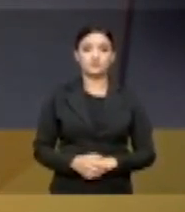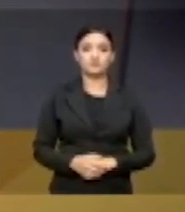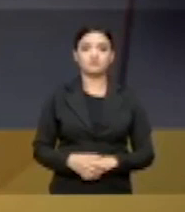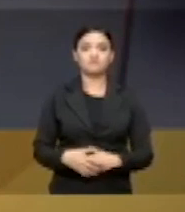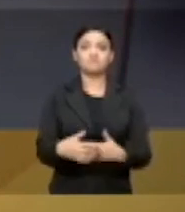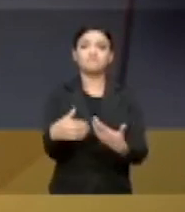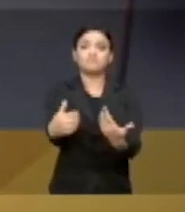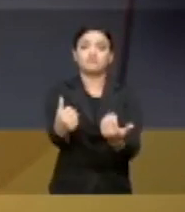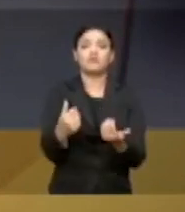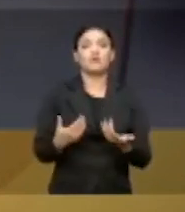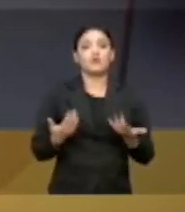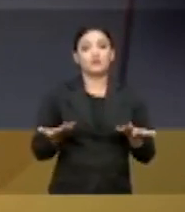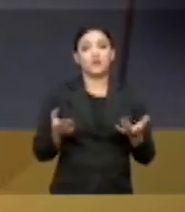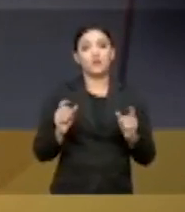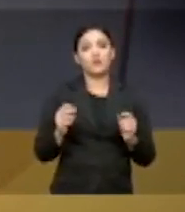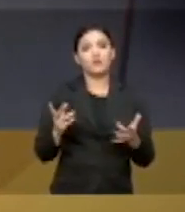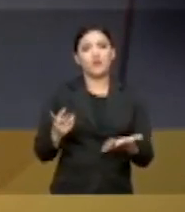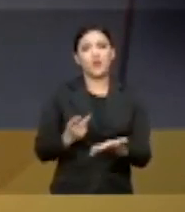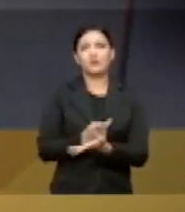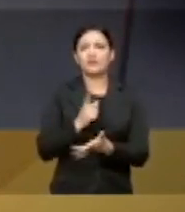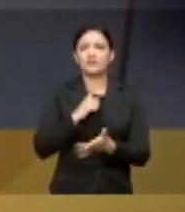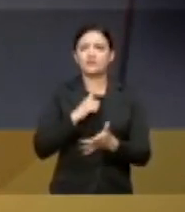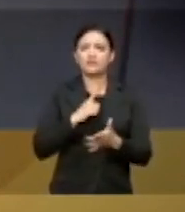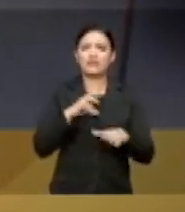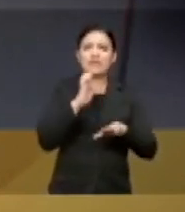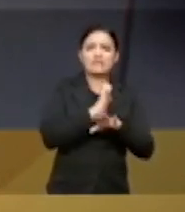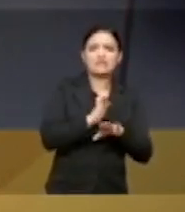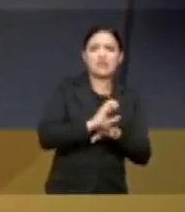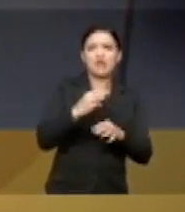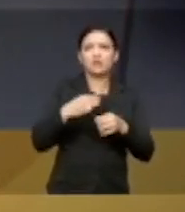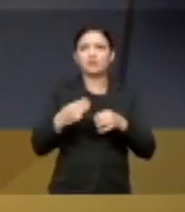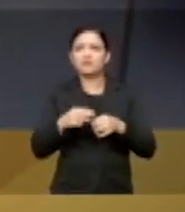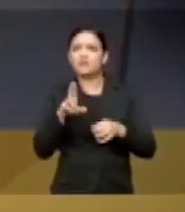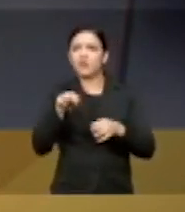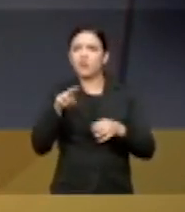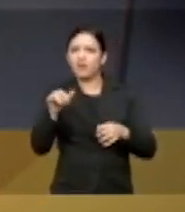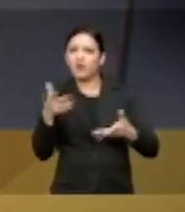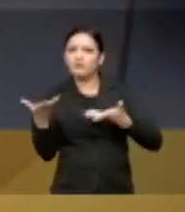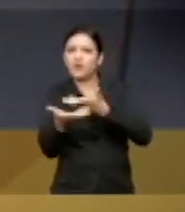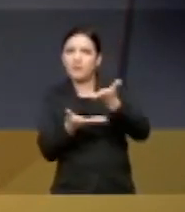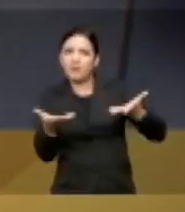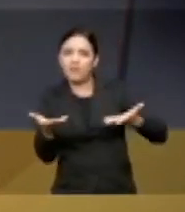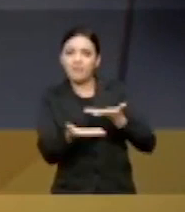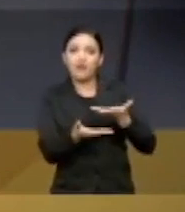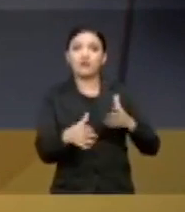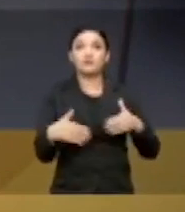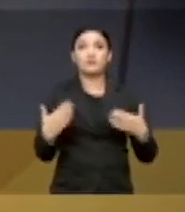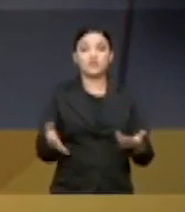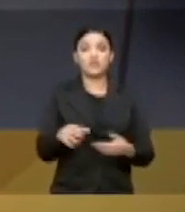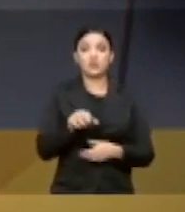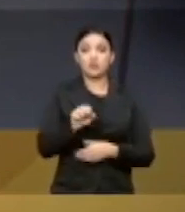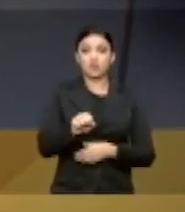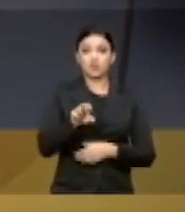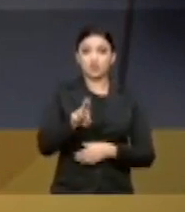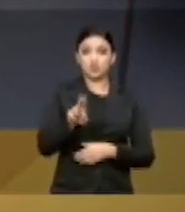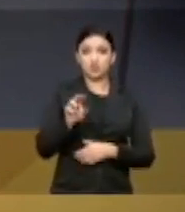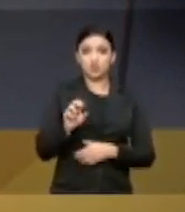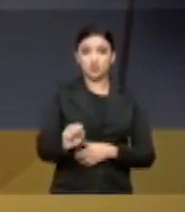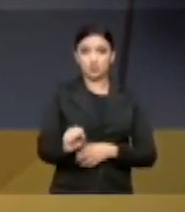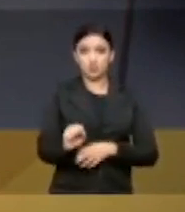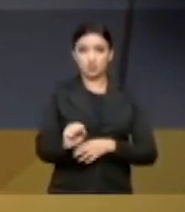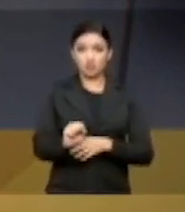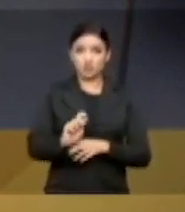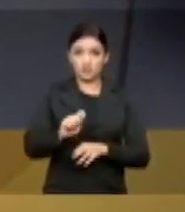É essa bonita realidade cooperativa que o Sistema Único de Saúde realiza para